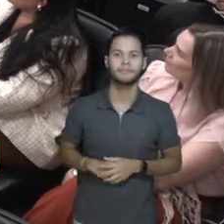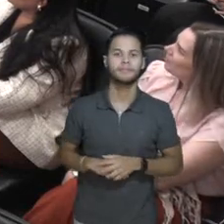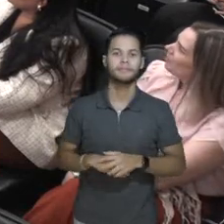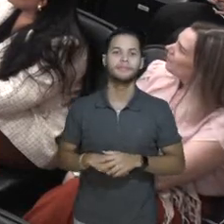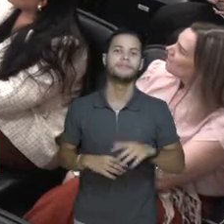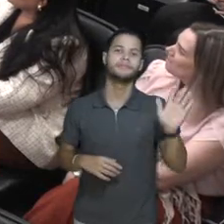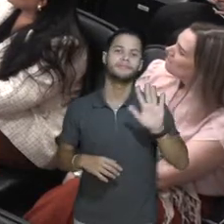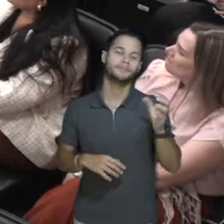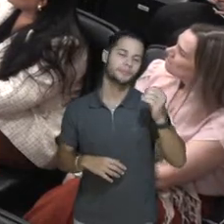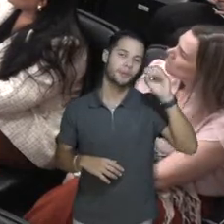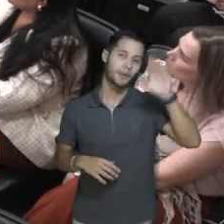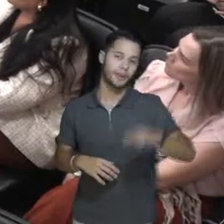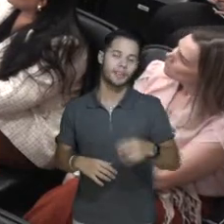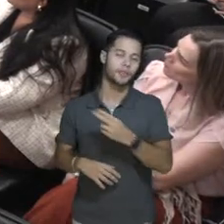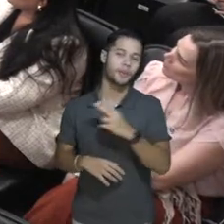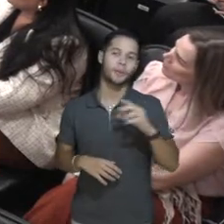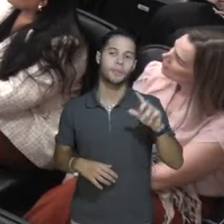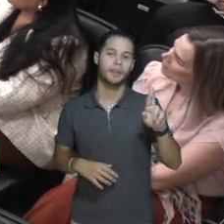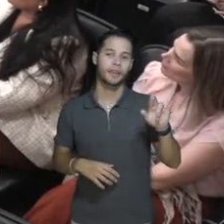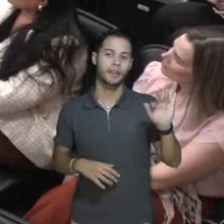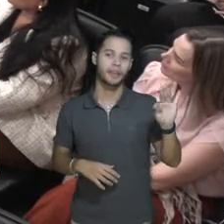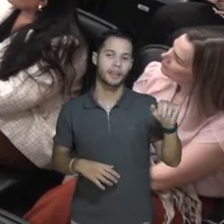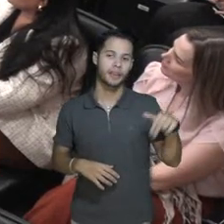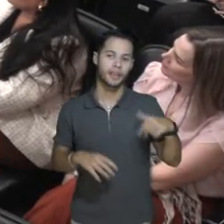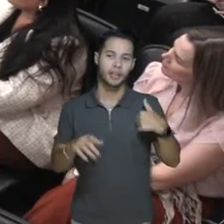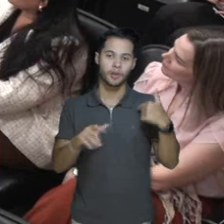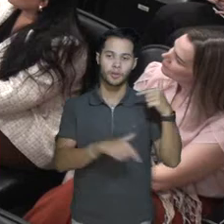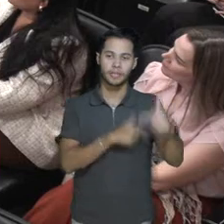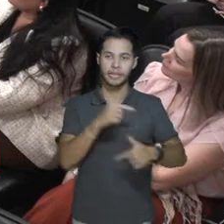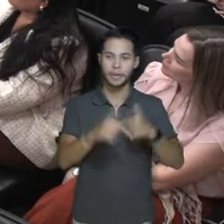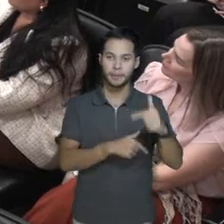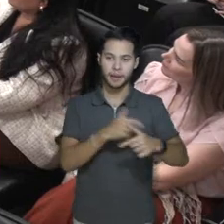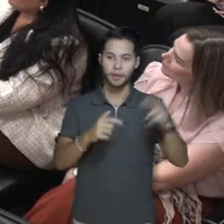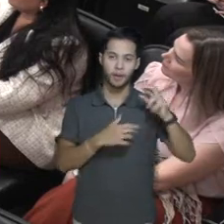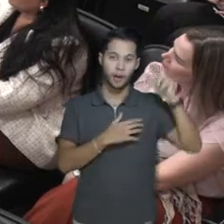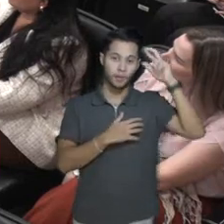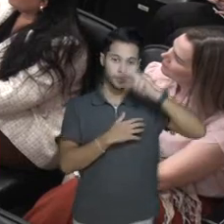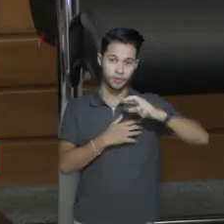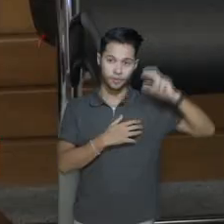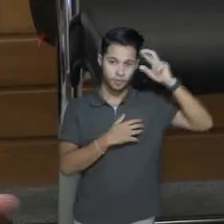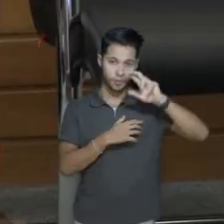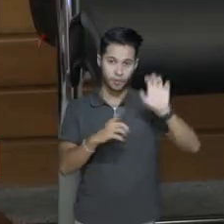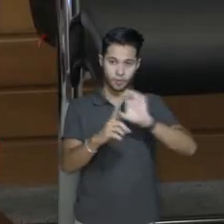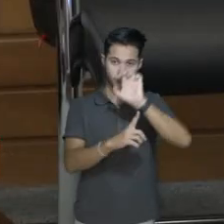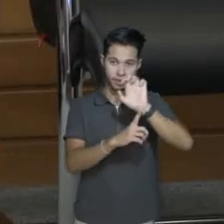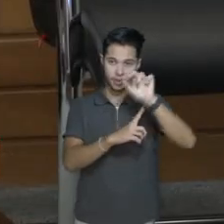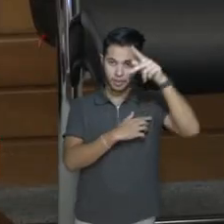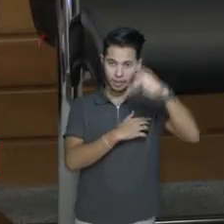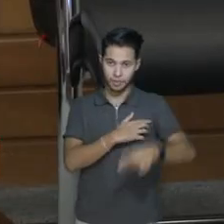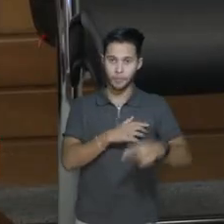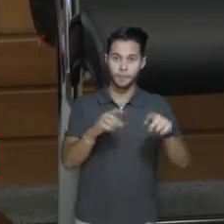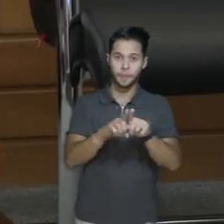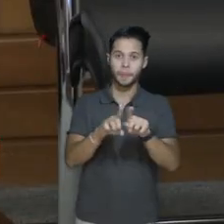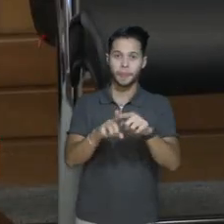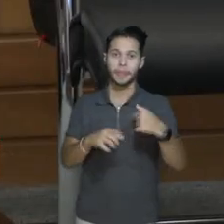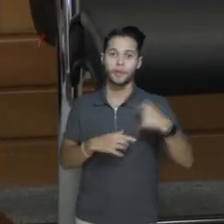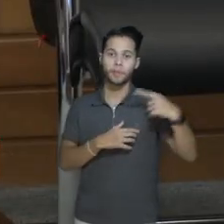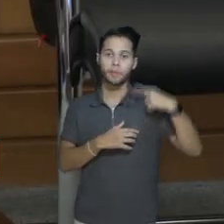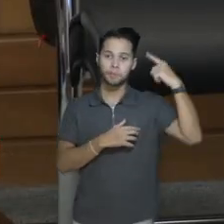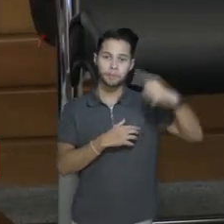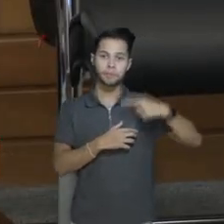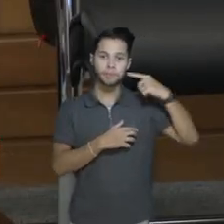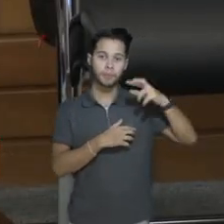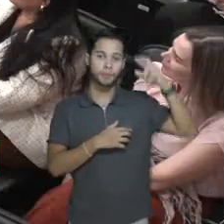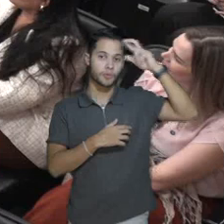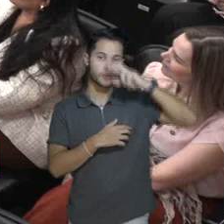nome é Cristian corte real eu sou auditor do estado na Controladoria Geral do Estado e eu sou diretor administrativo do SIM de auditoria que é parceiro